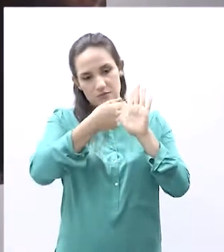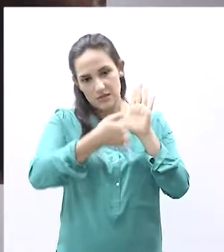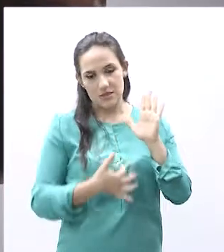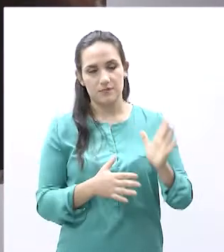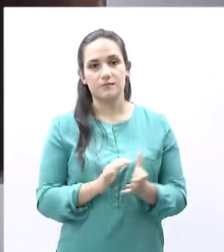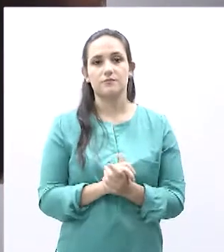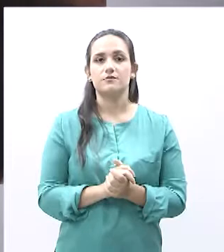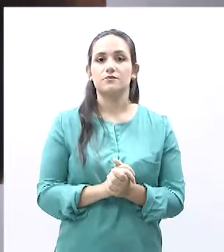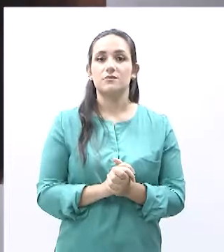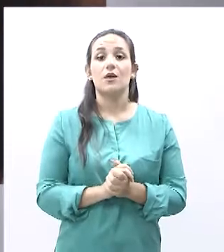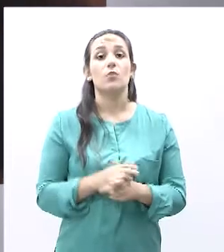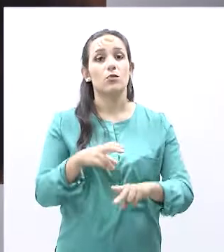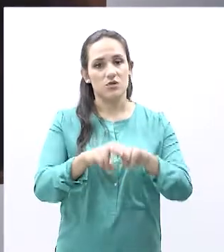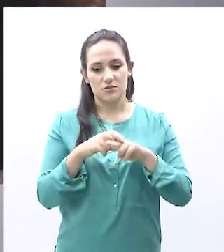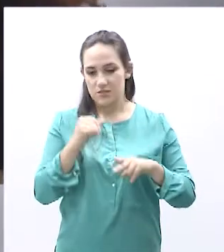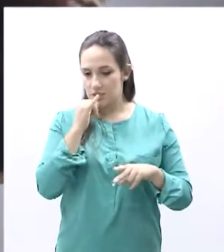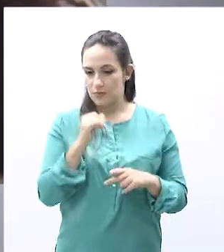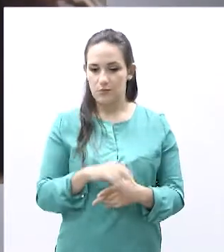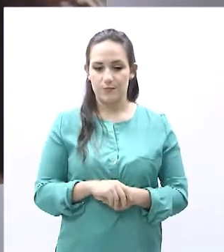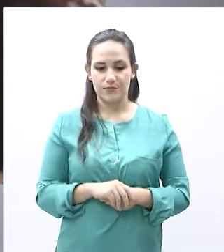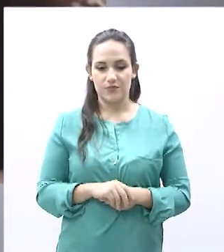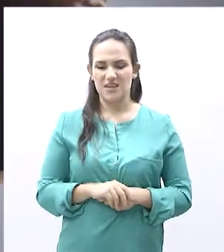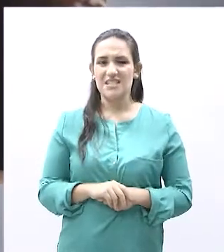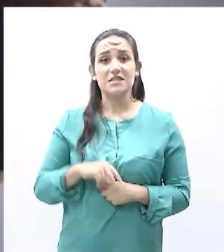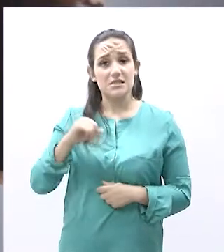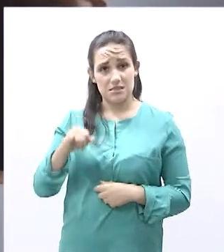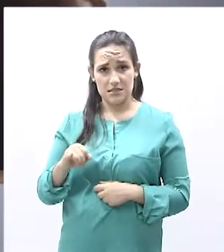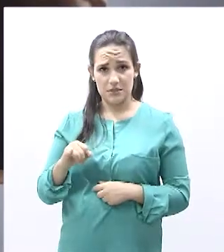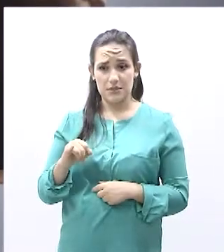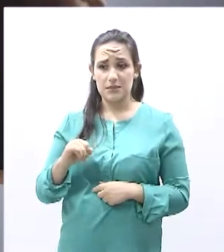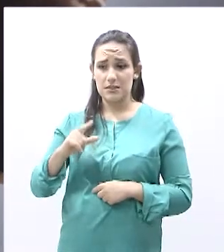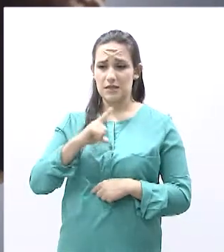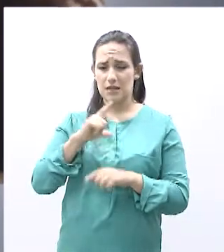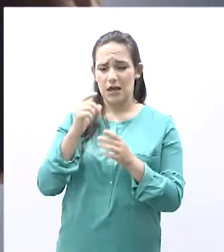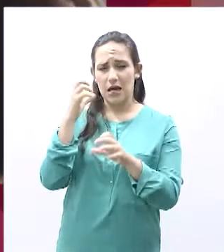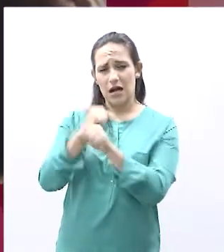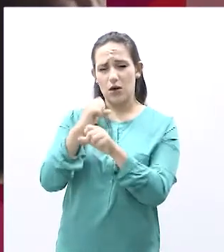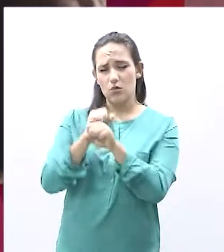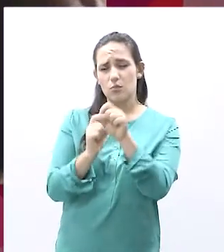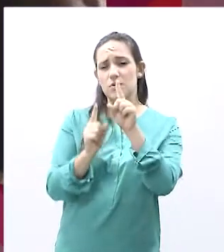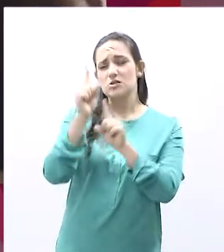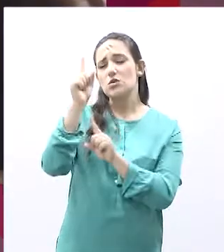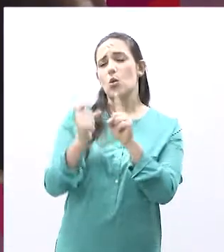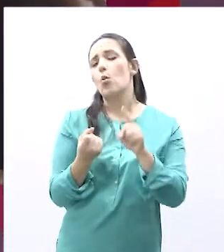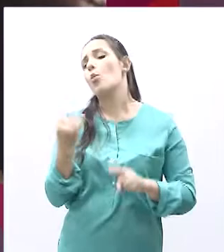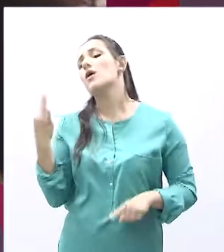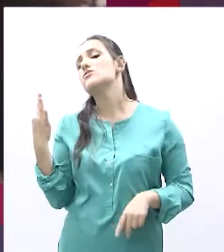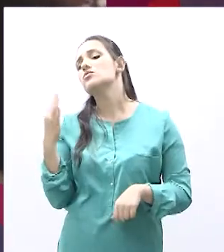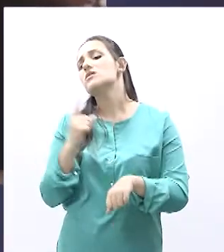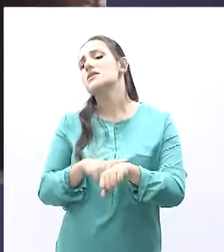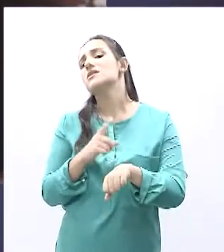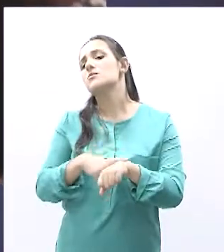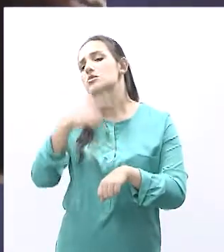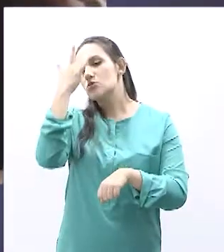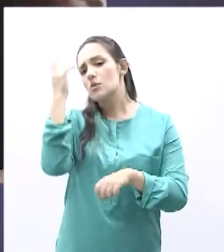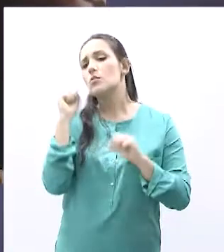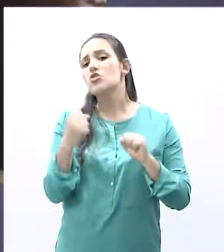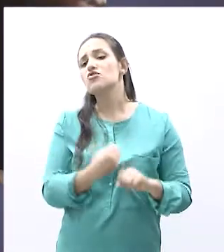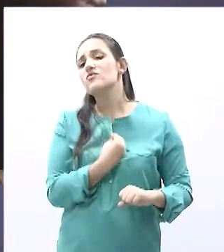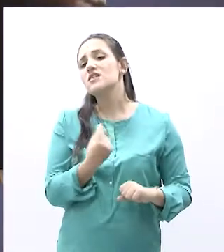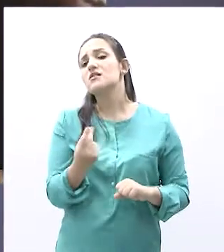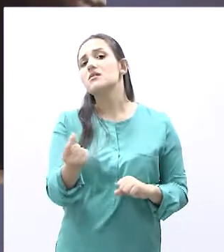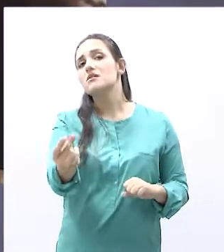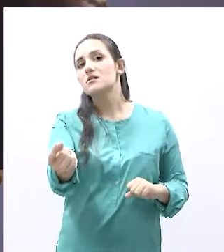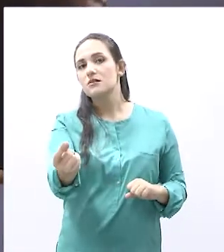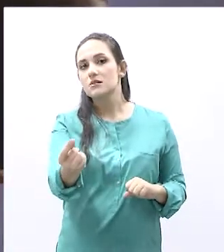é que, na medida que a expectativa de vida das pessoas for alterada, também vai alterar esse